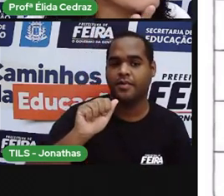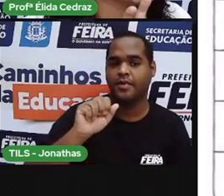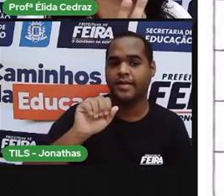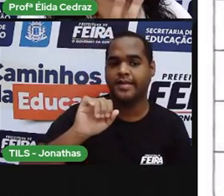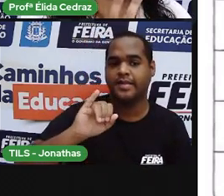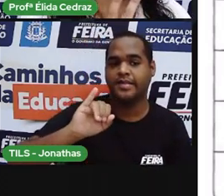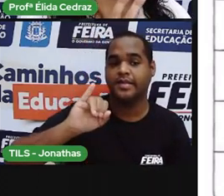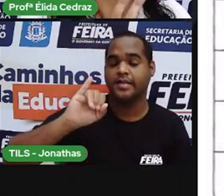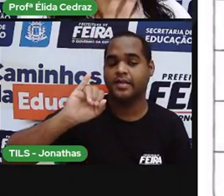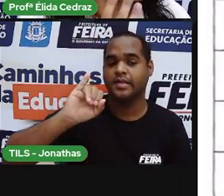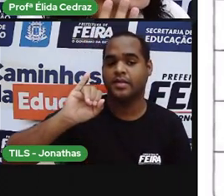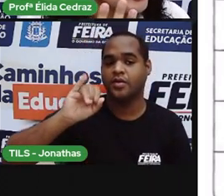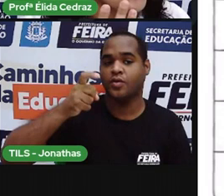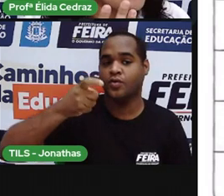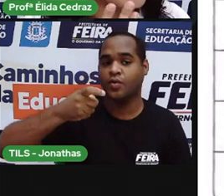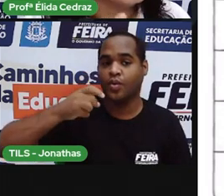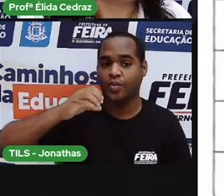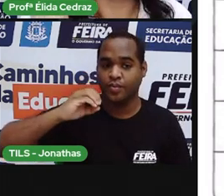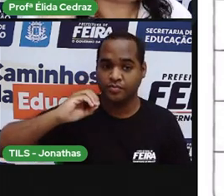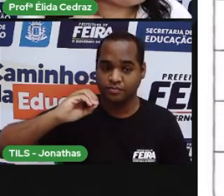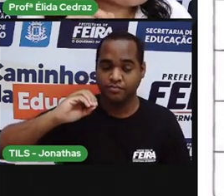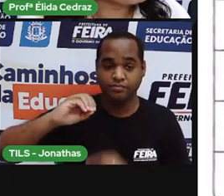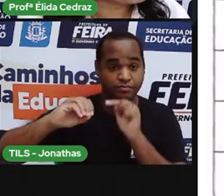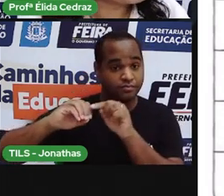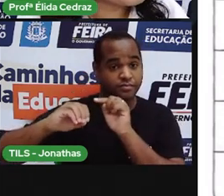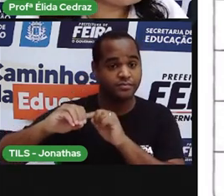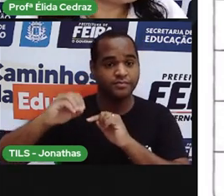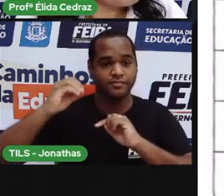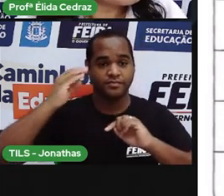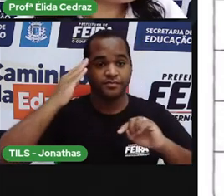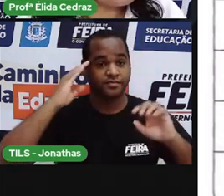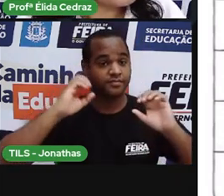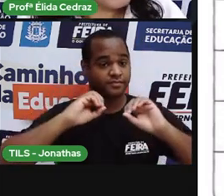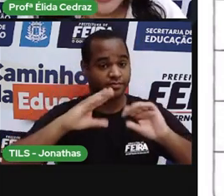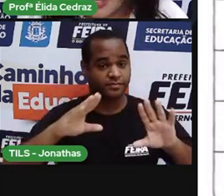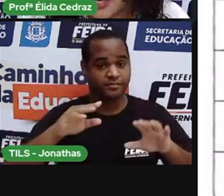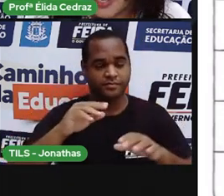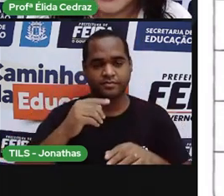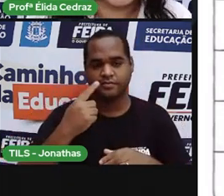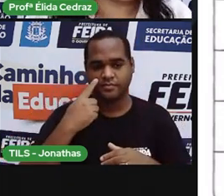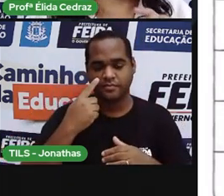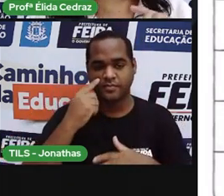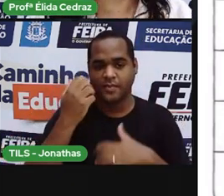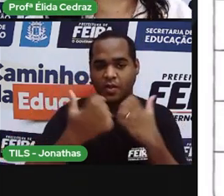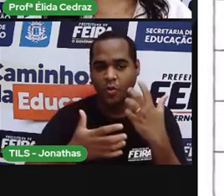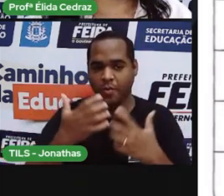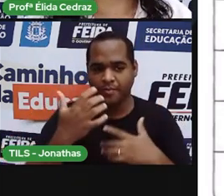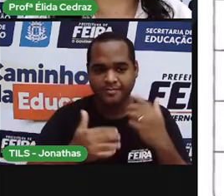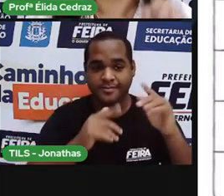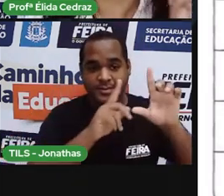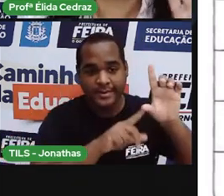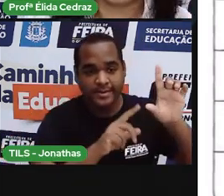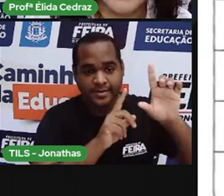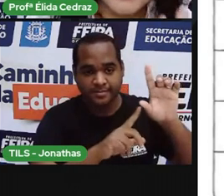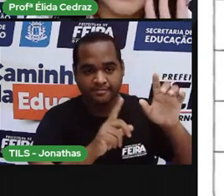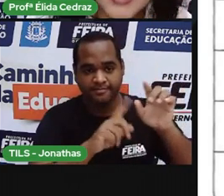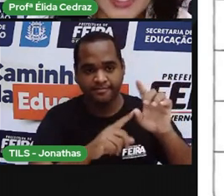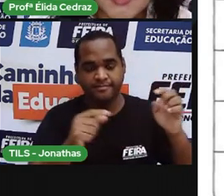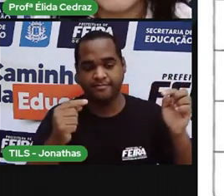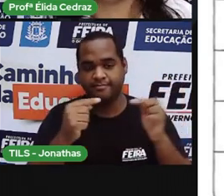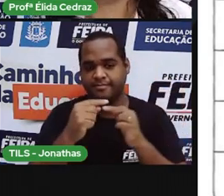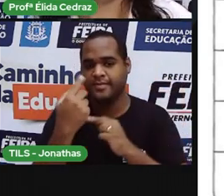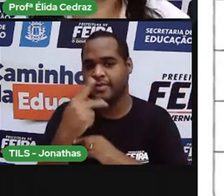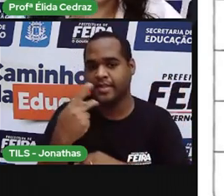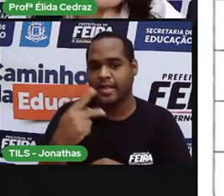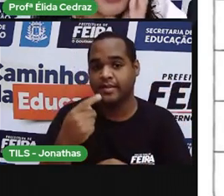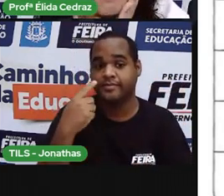vai, só. Dá para você saber quais são as letrinhas. E debaixo tem três